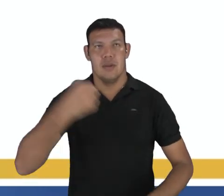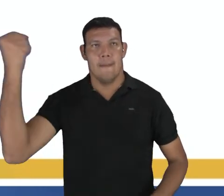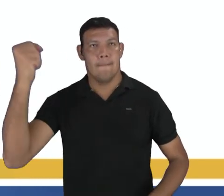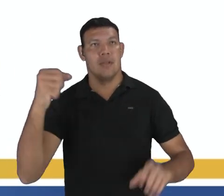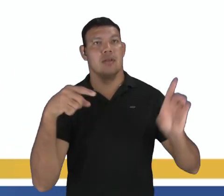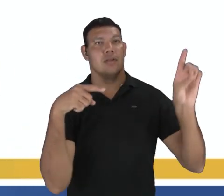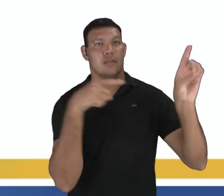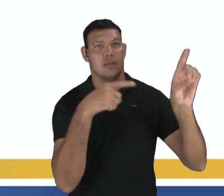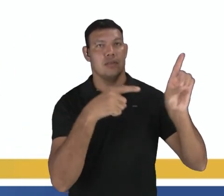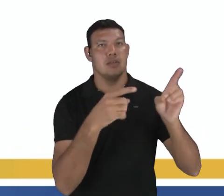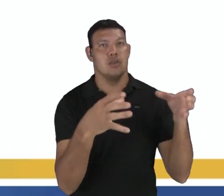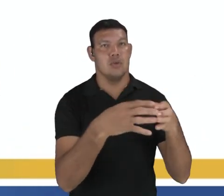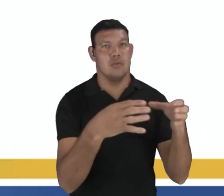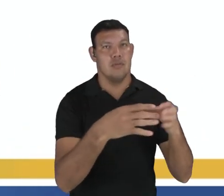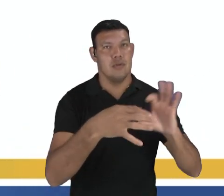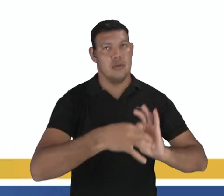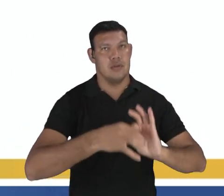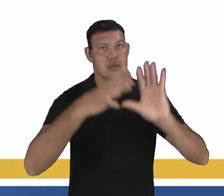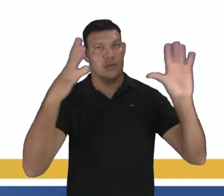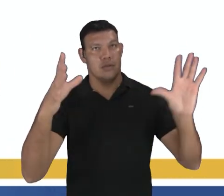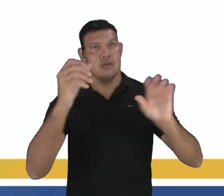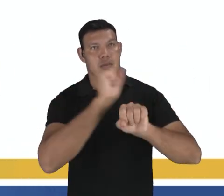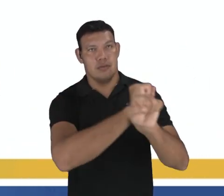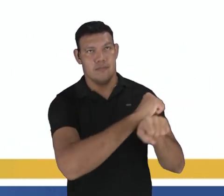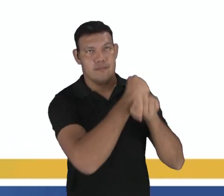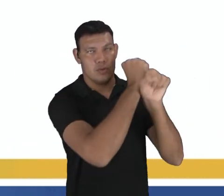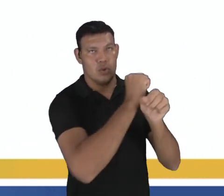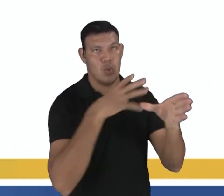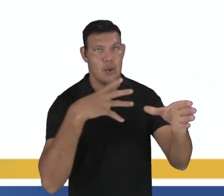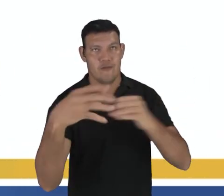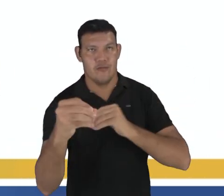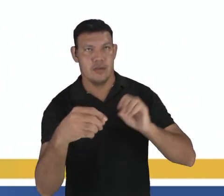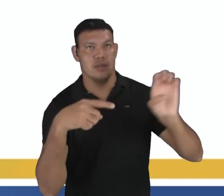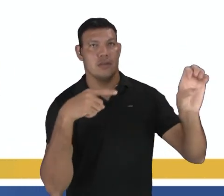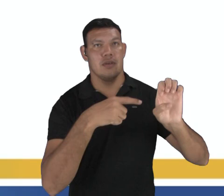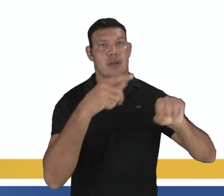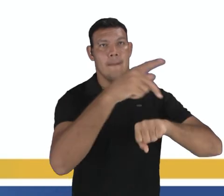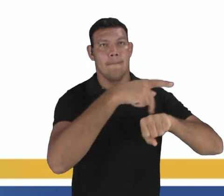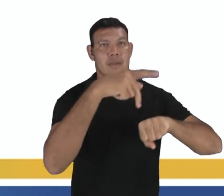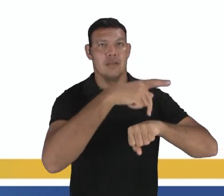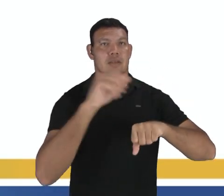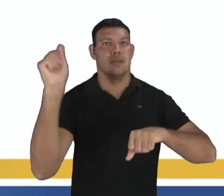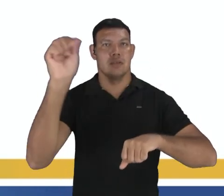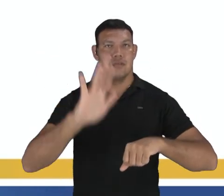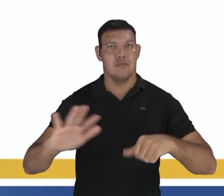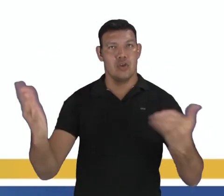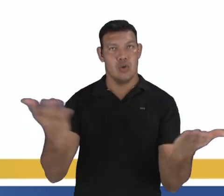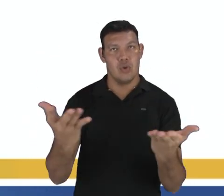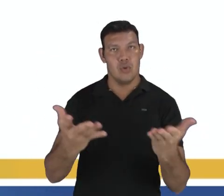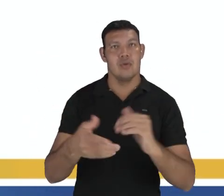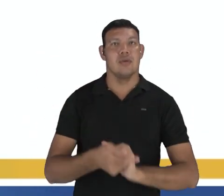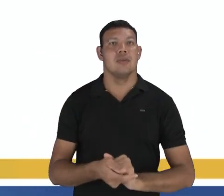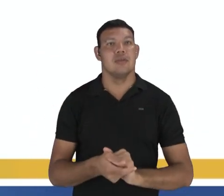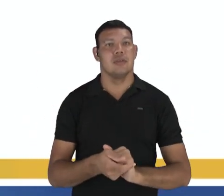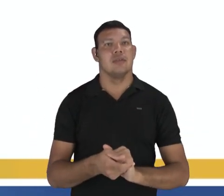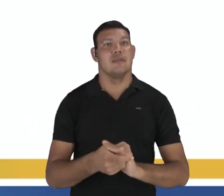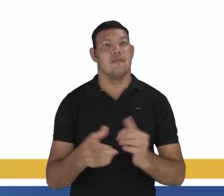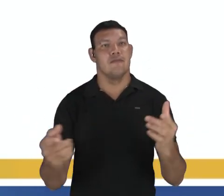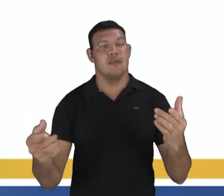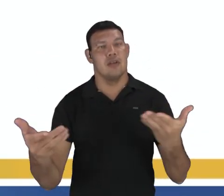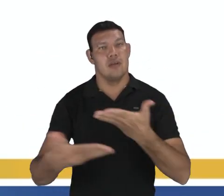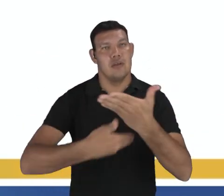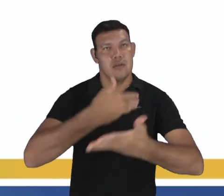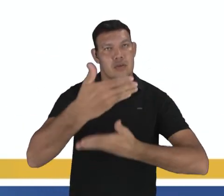cultura brasileira. Pessoal, e aí? Claro, né, que temos como alternativa correta a letra B,